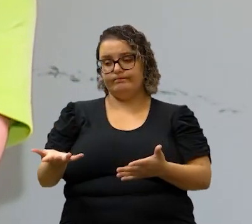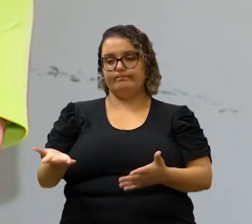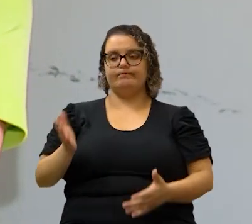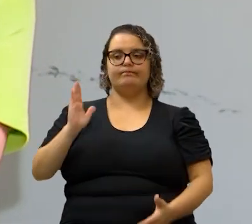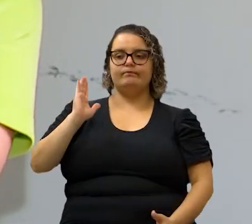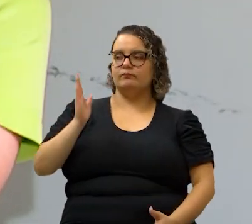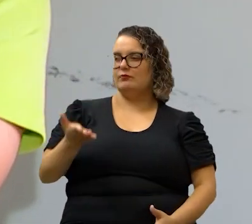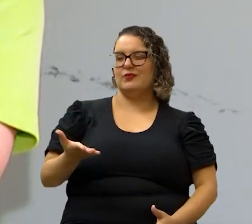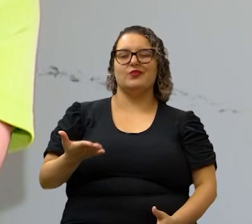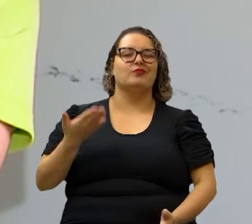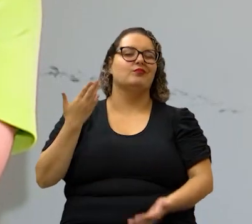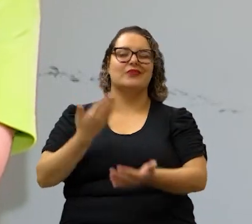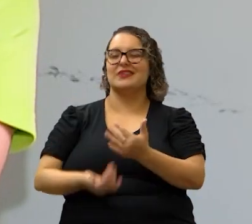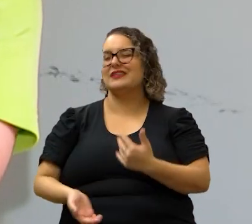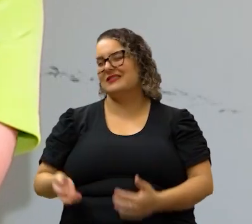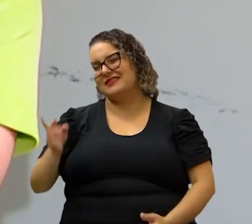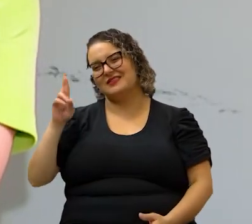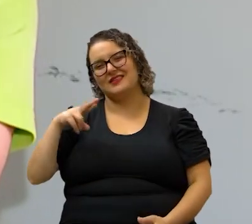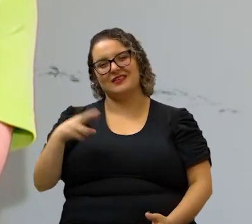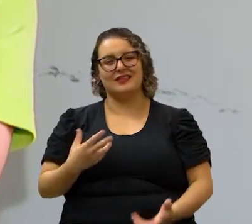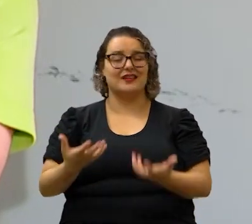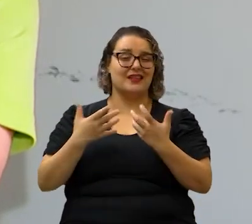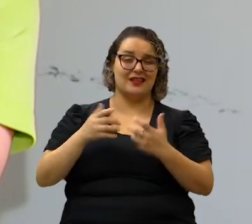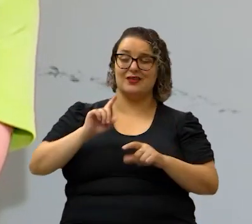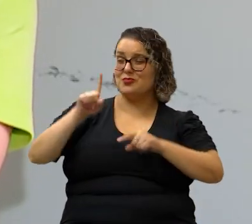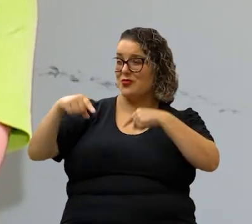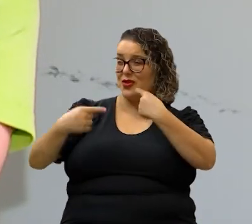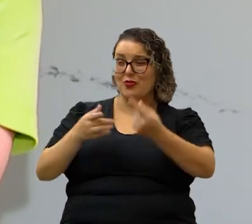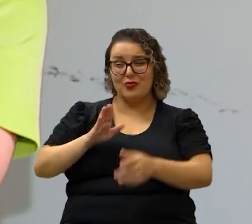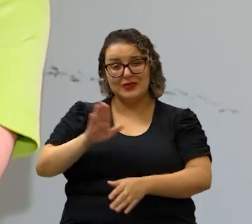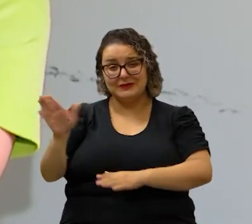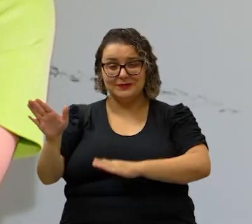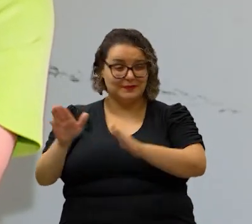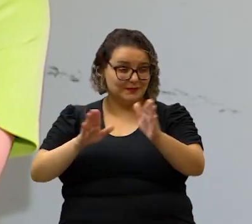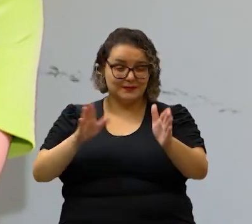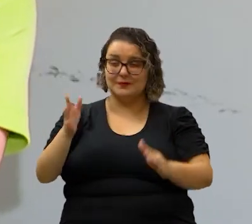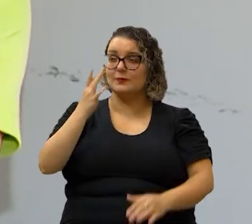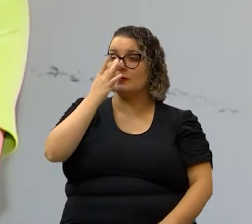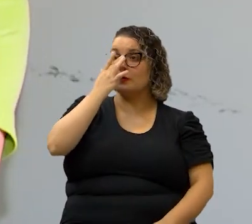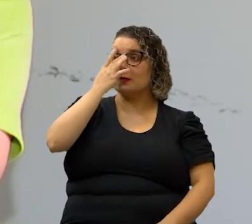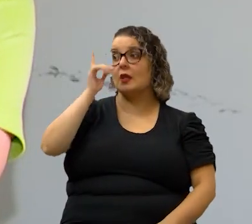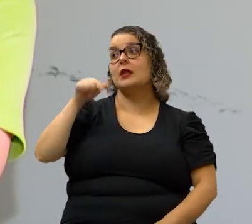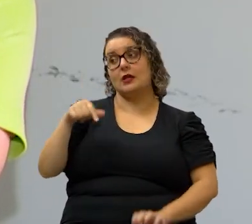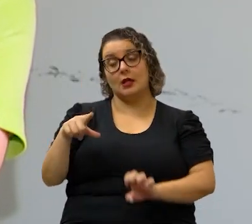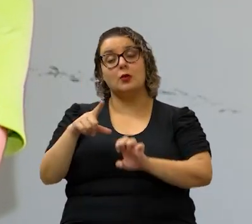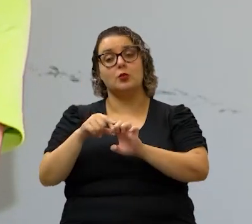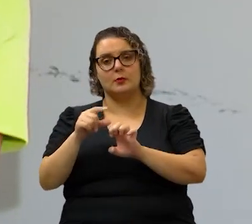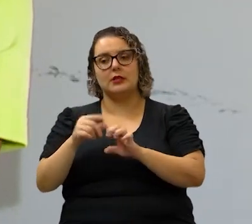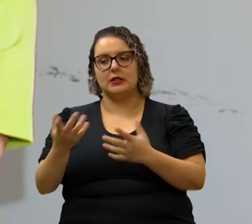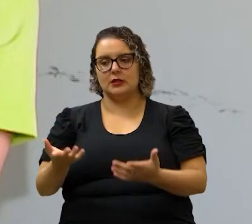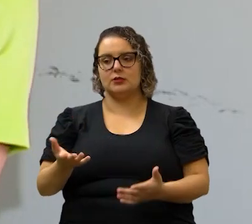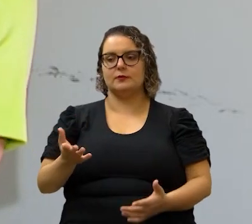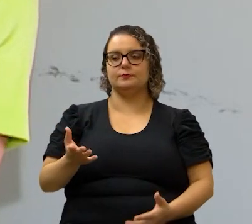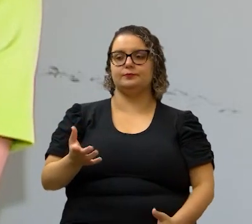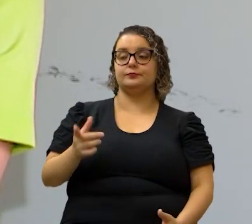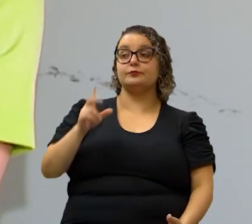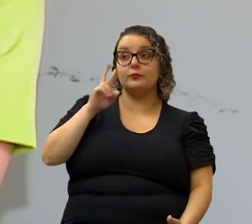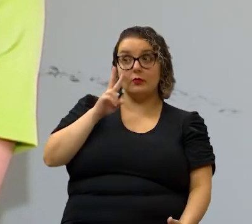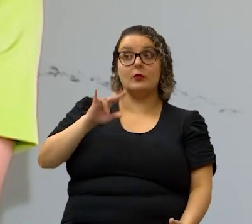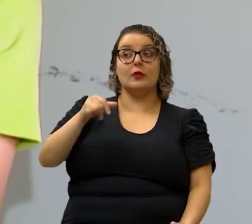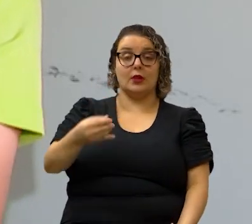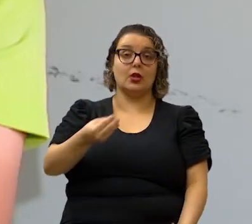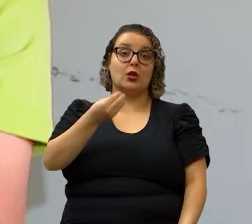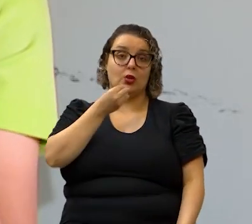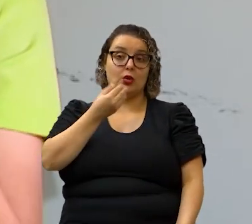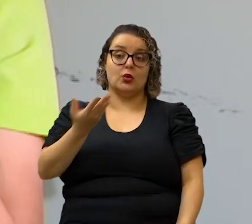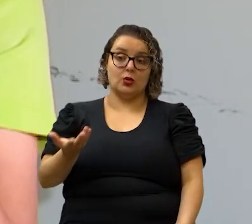eu já estava desmotivado, querendo realmente seguir uma outra linha, e essa linha seria o empreendedorismo. Então eu vi a